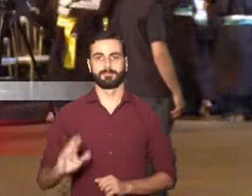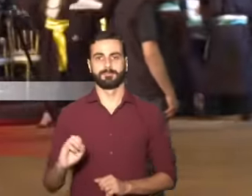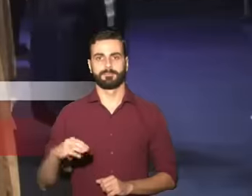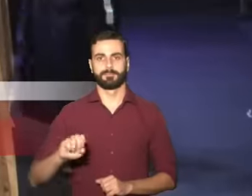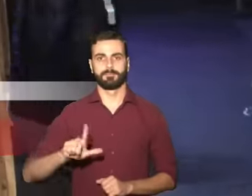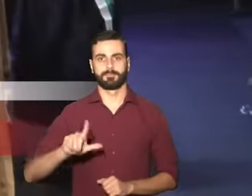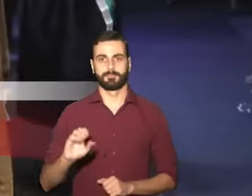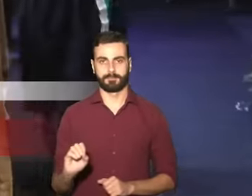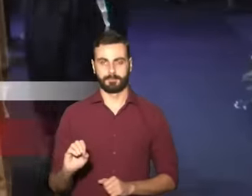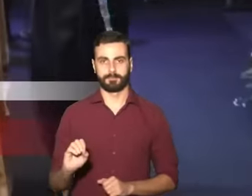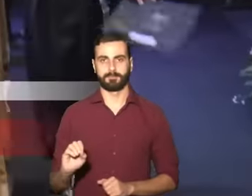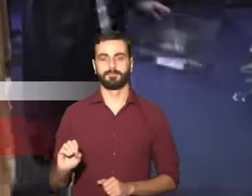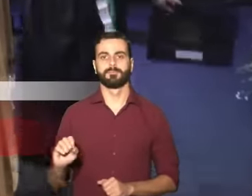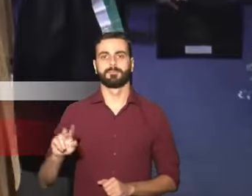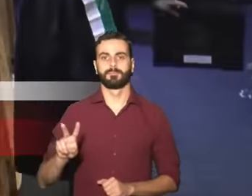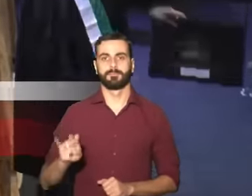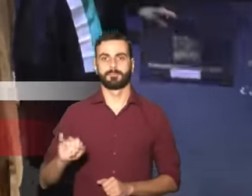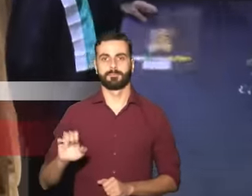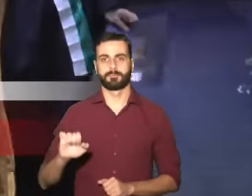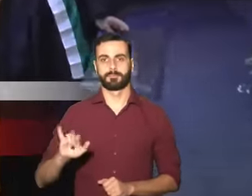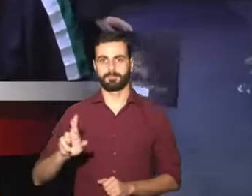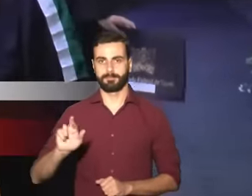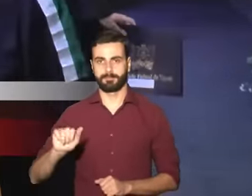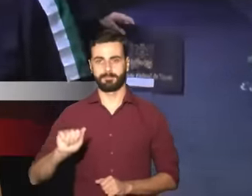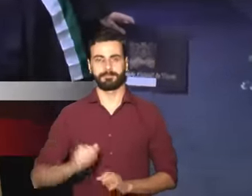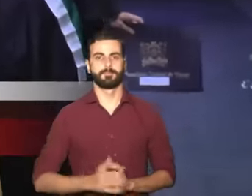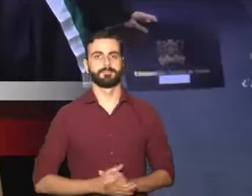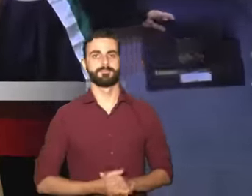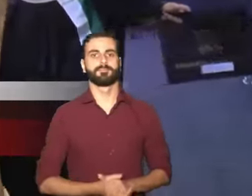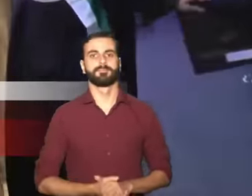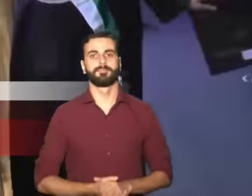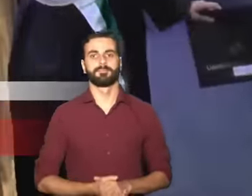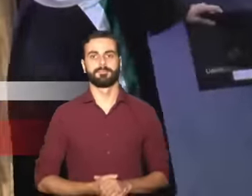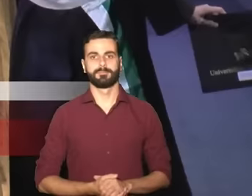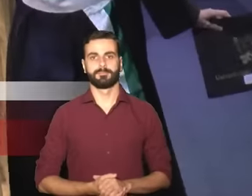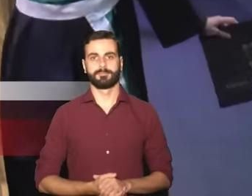Rômulo Vieira Salustiano.